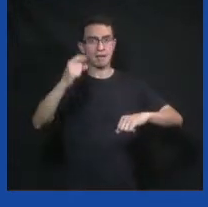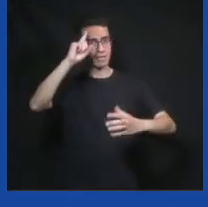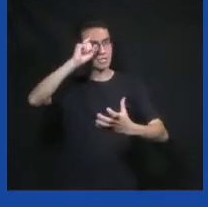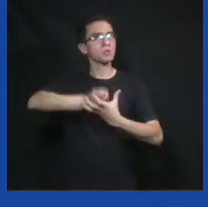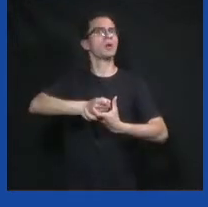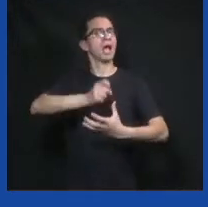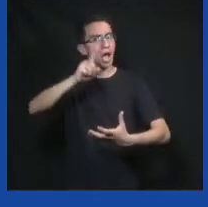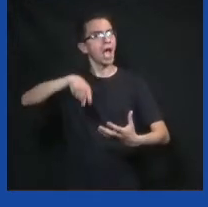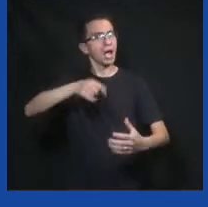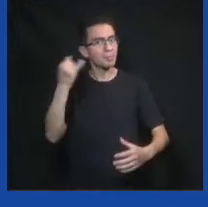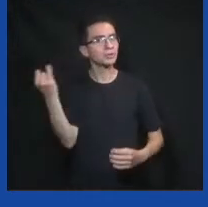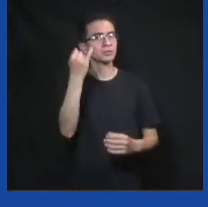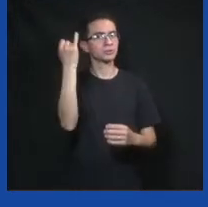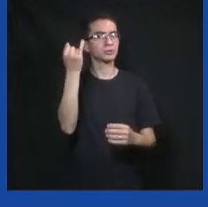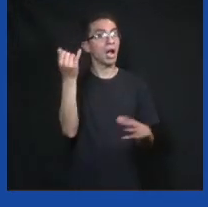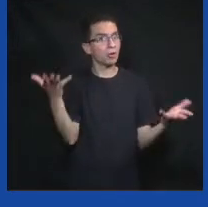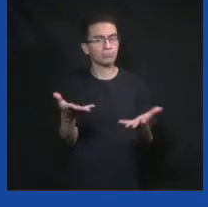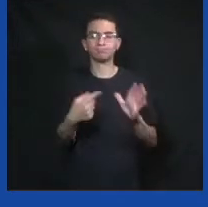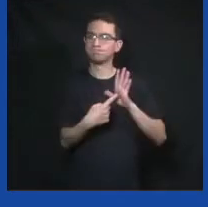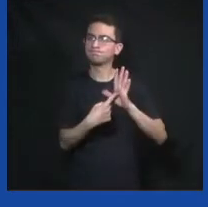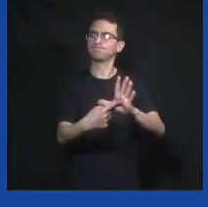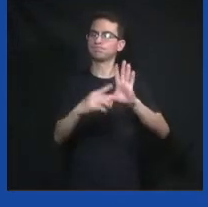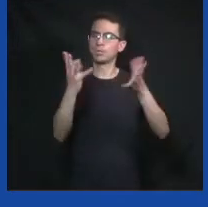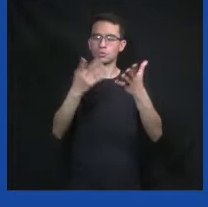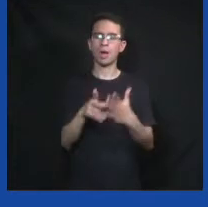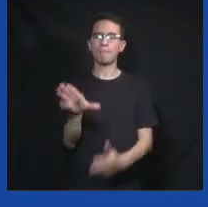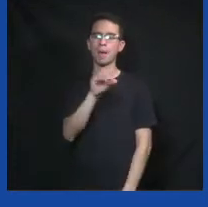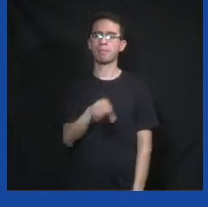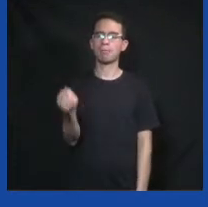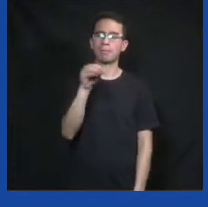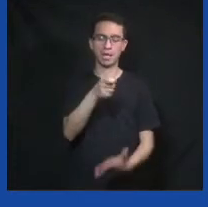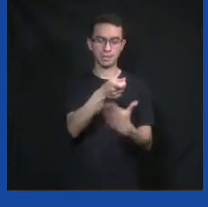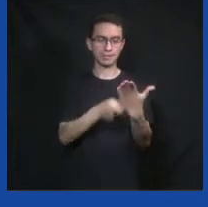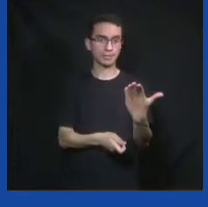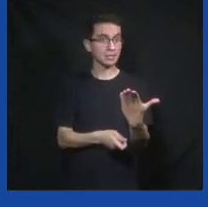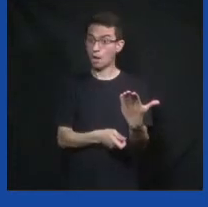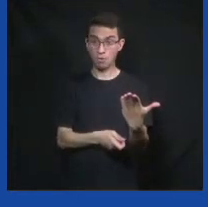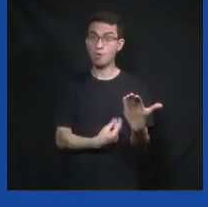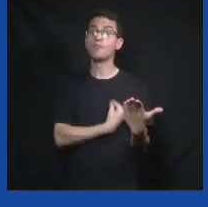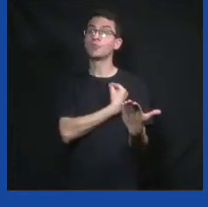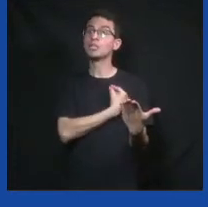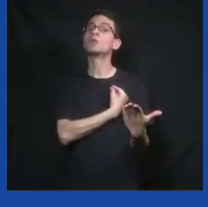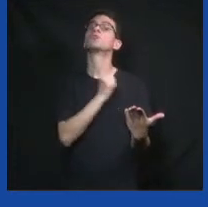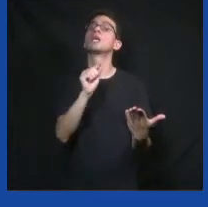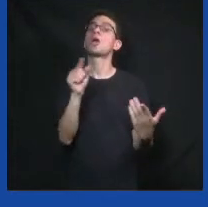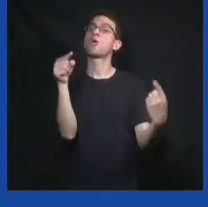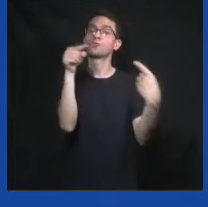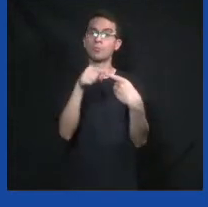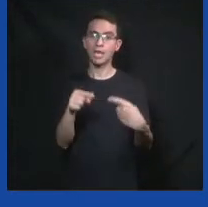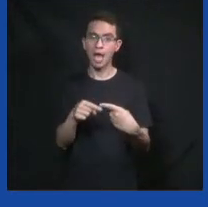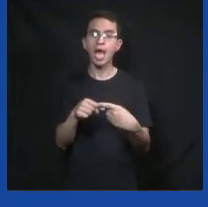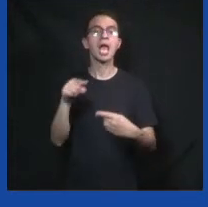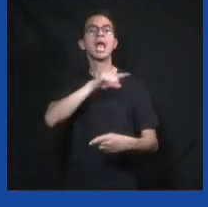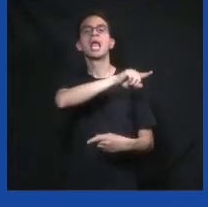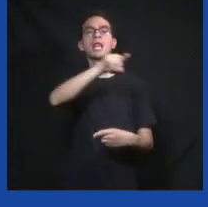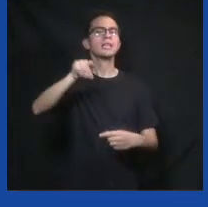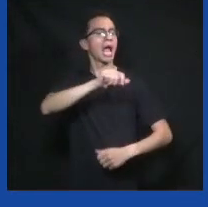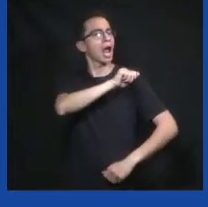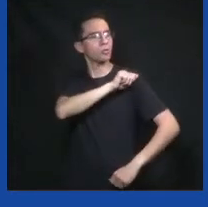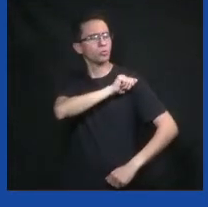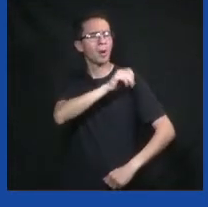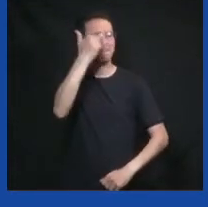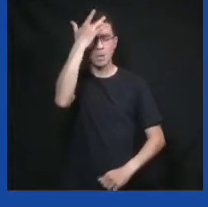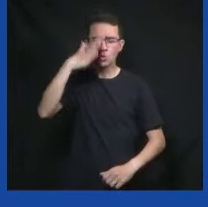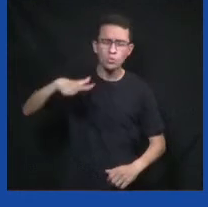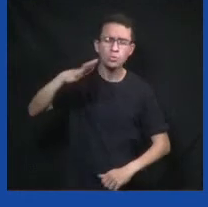que fazer acontecer. Como o Alex falou, não ficar só no texto, entrar para a sala de aula. E como o Dantas falou, né, é uma questão de prática, né, é uma questão